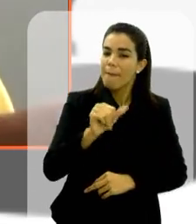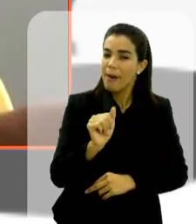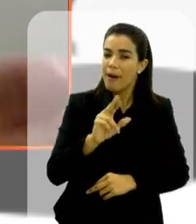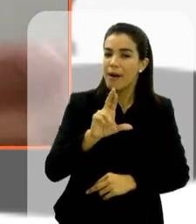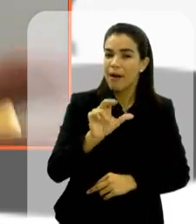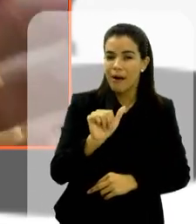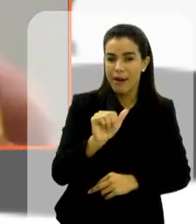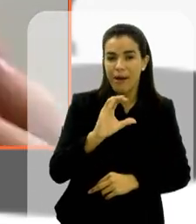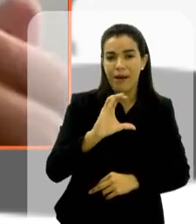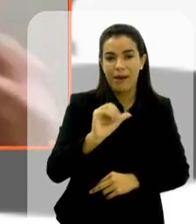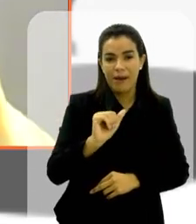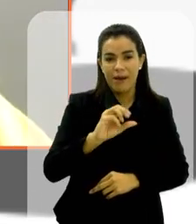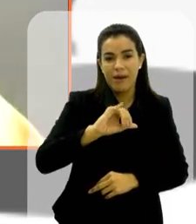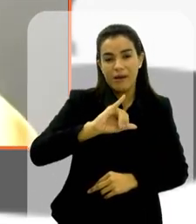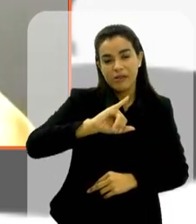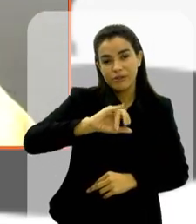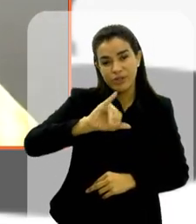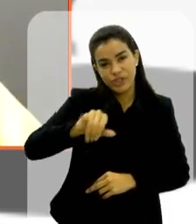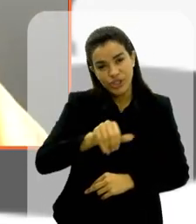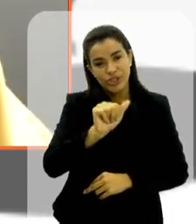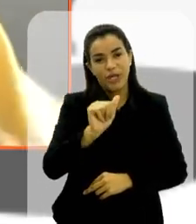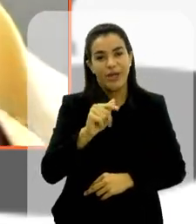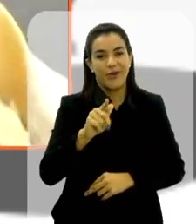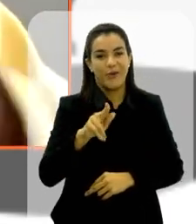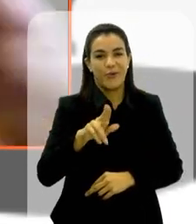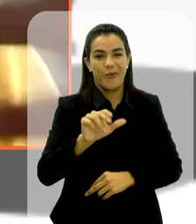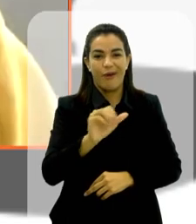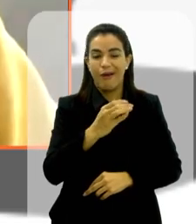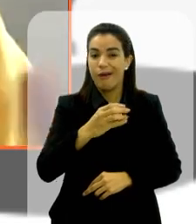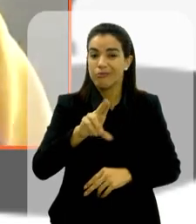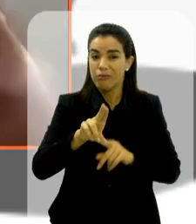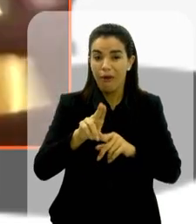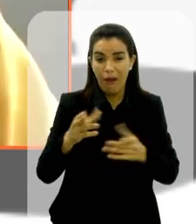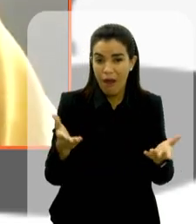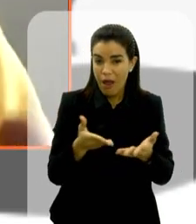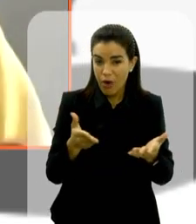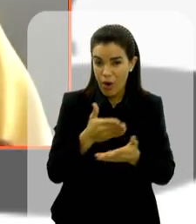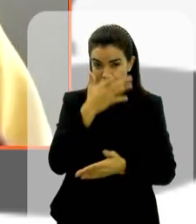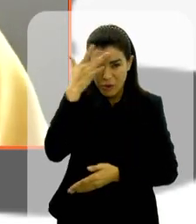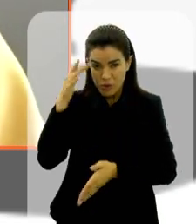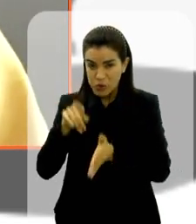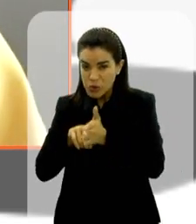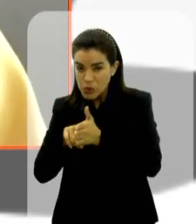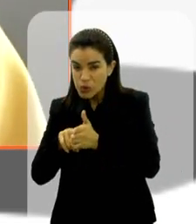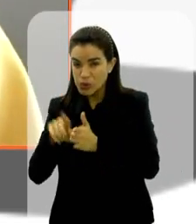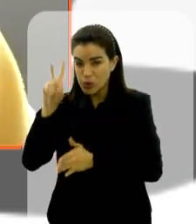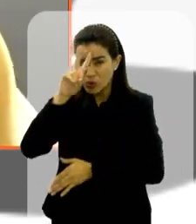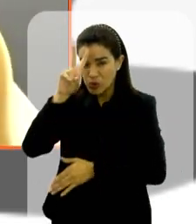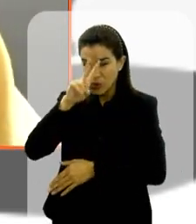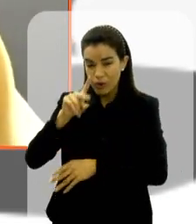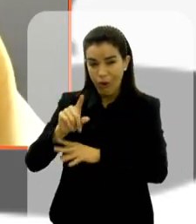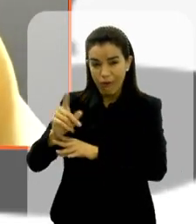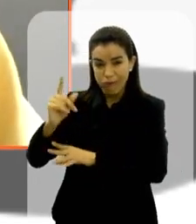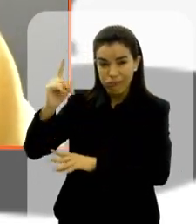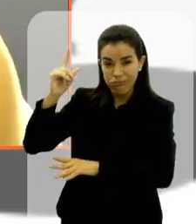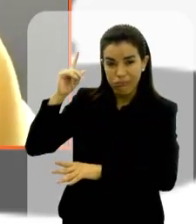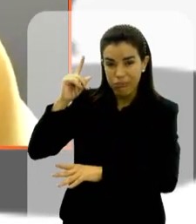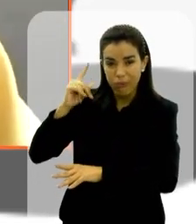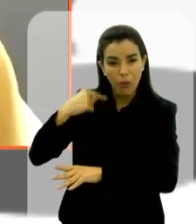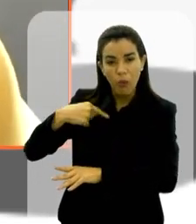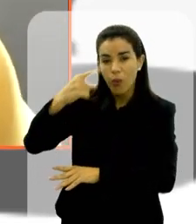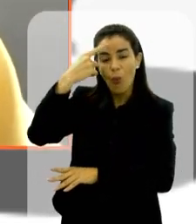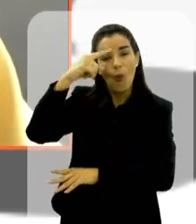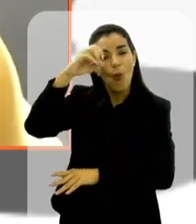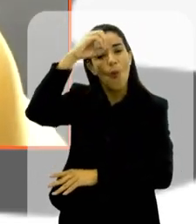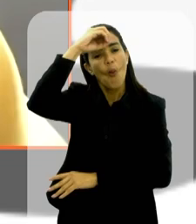muitos historiadores mais novos agora que não conhecem, que não têm uma noção da história antiga, né, da